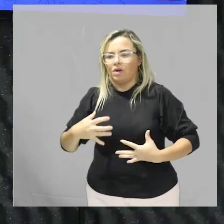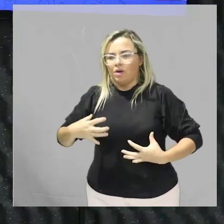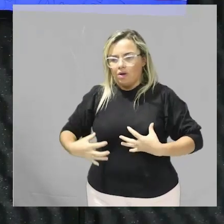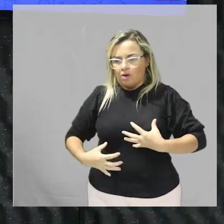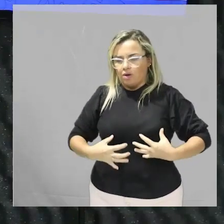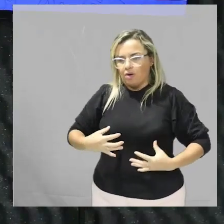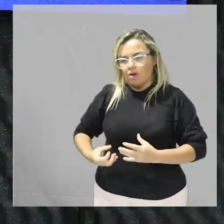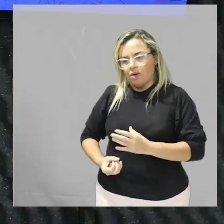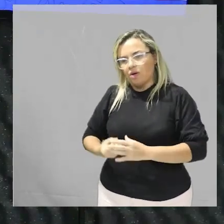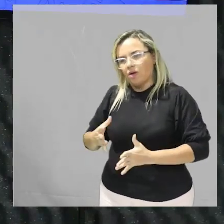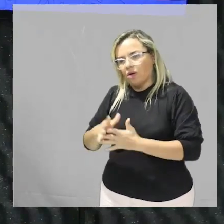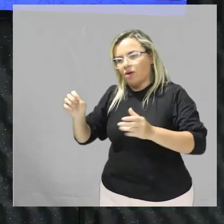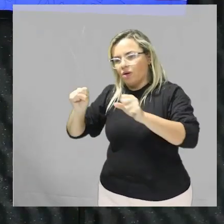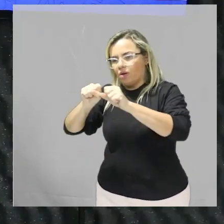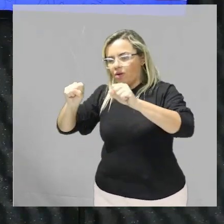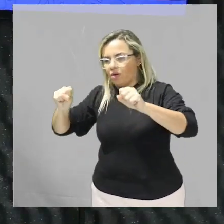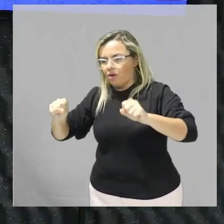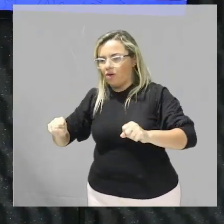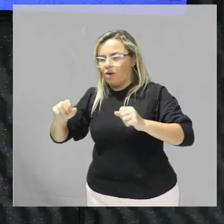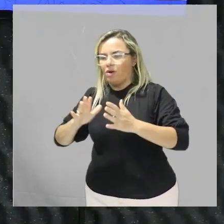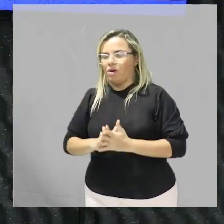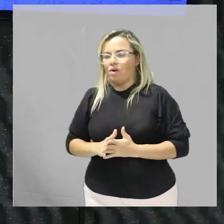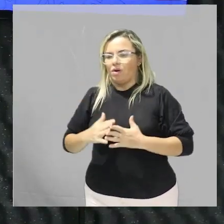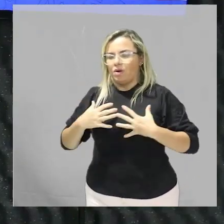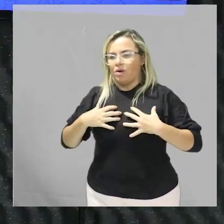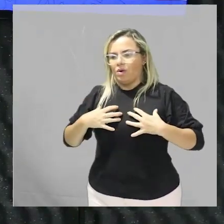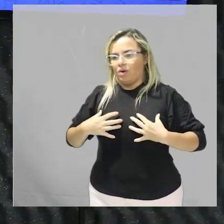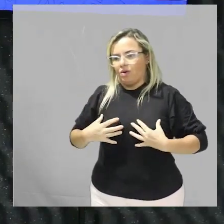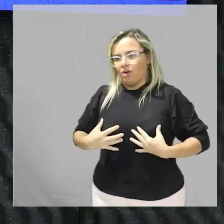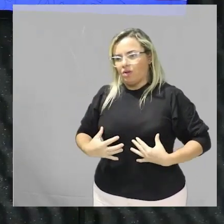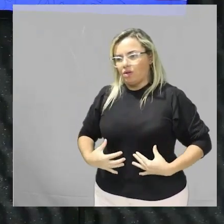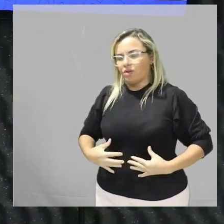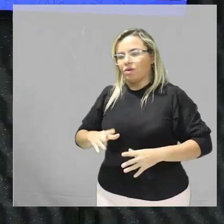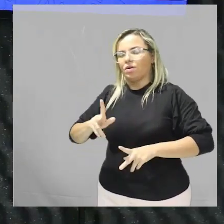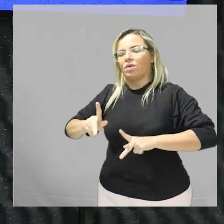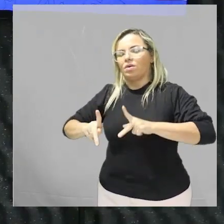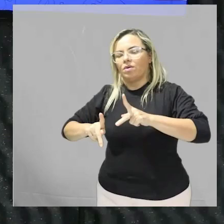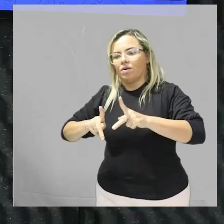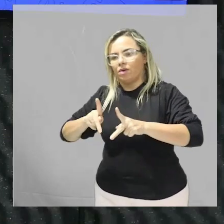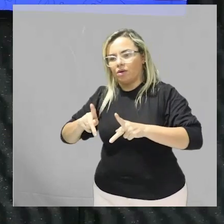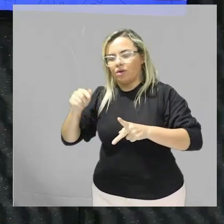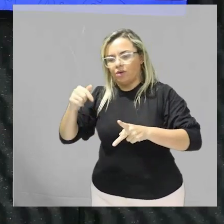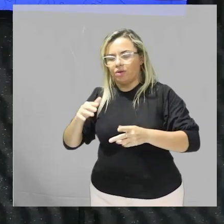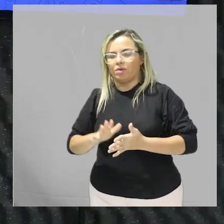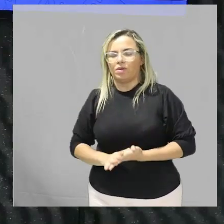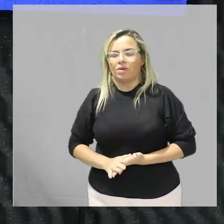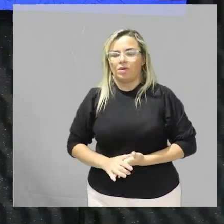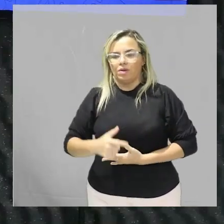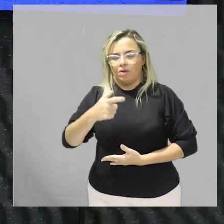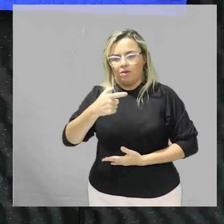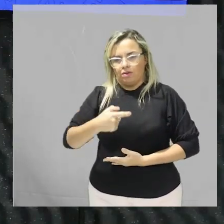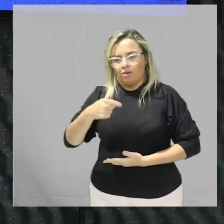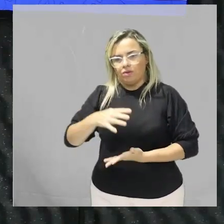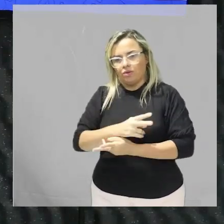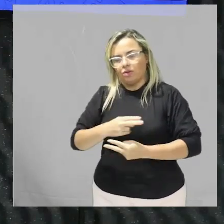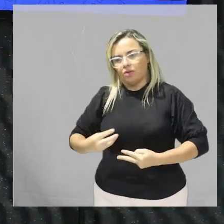que formam o sistema que vai formar organismo, que é um indivíduo, e a partir daqui nós vamos